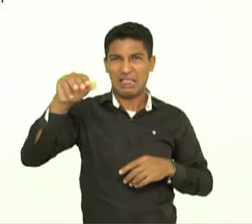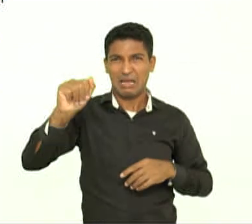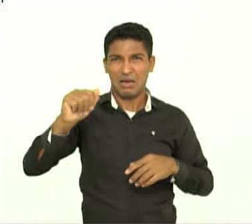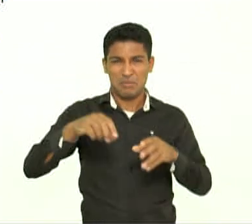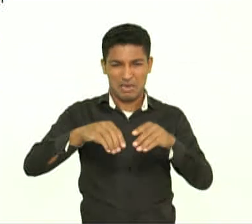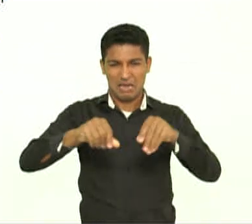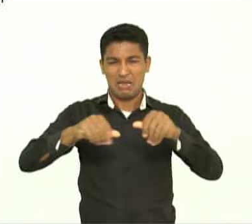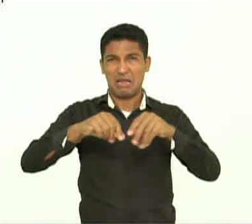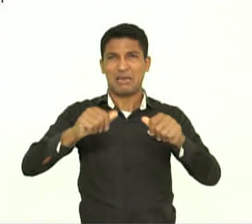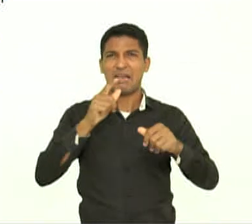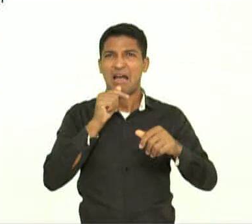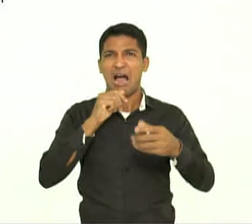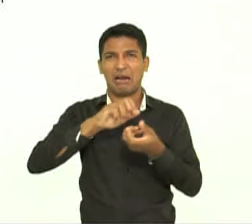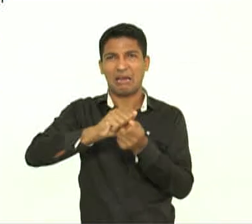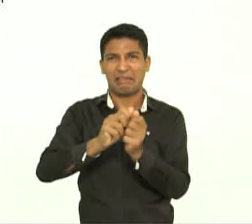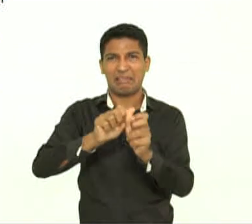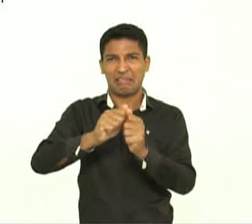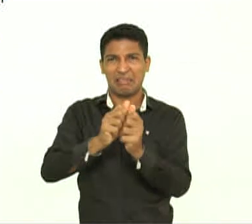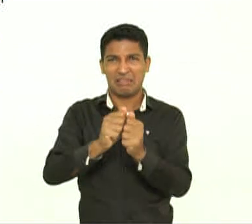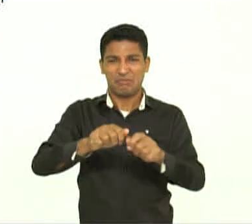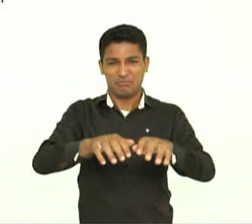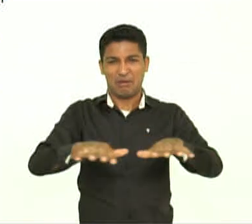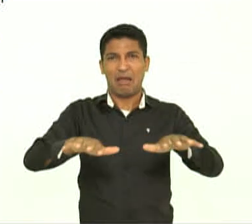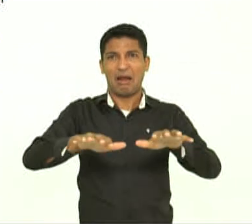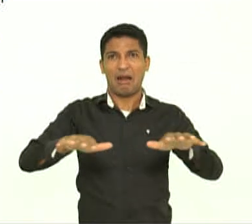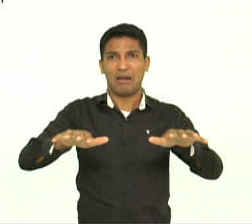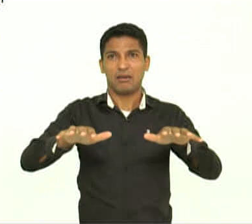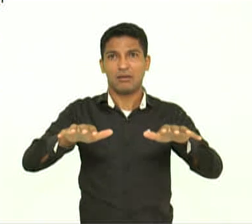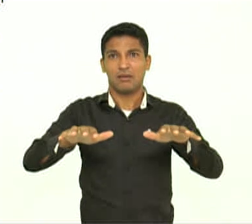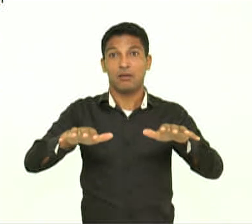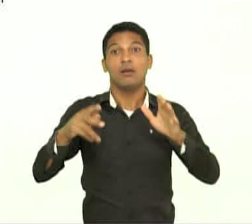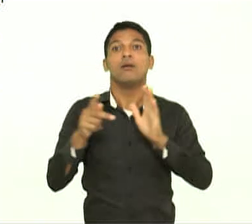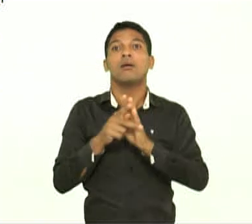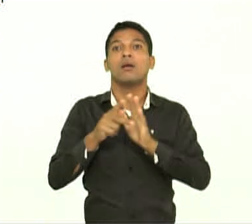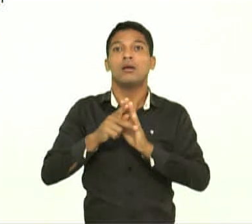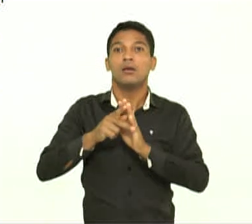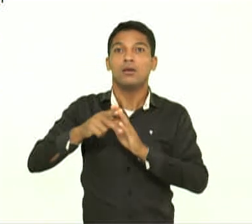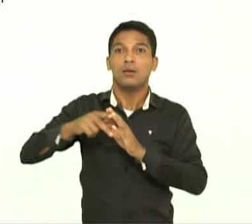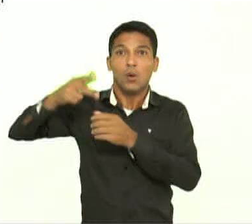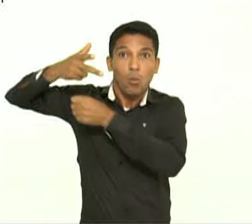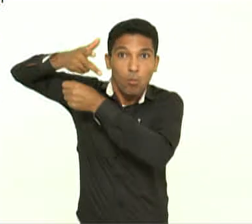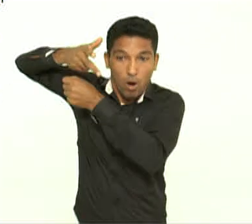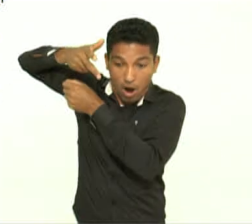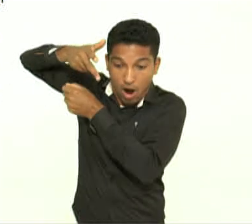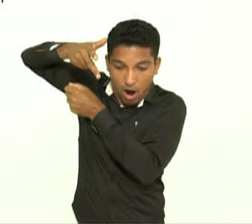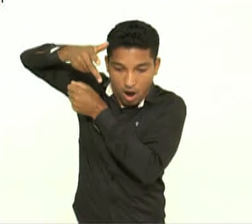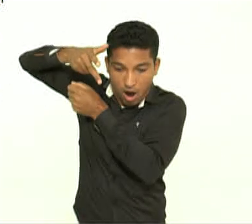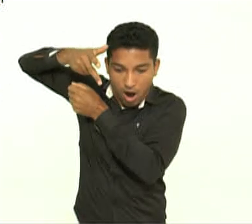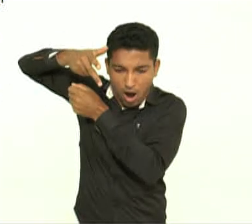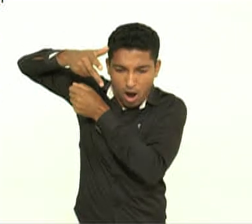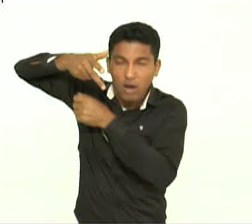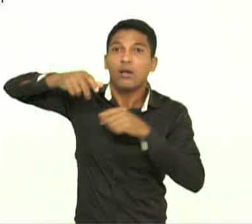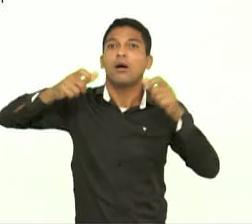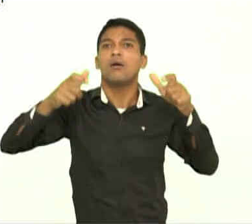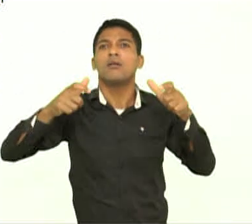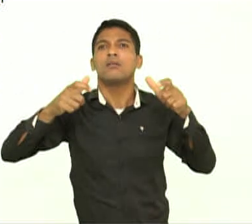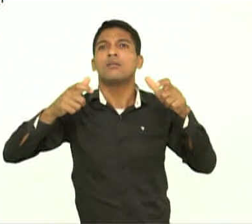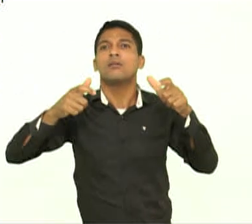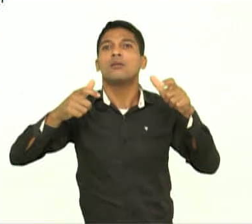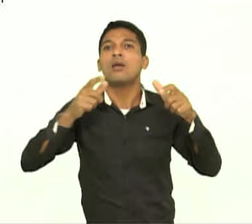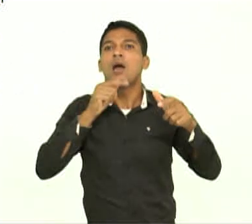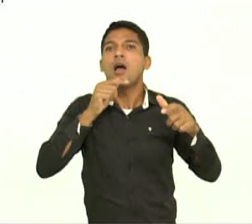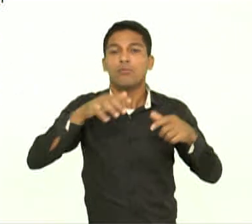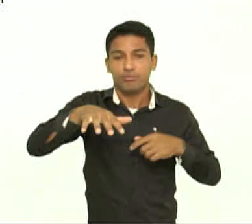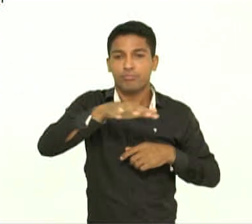bastante areia, você vê ali. Essa é a vista aérea da represa do Passaúna, que é usada